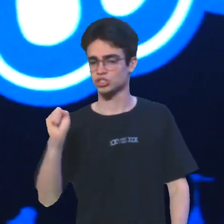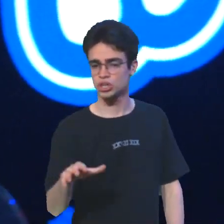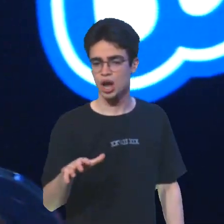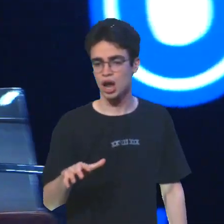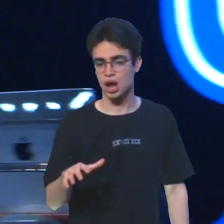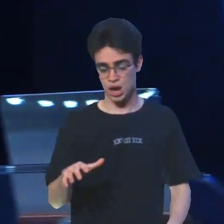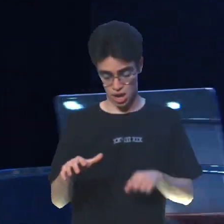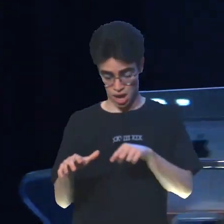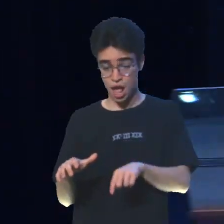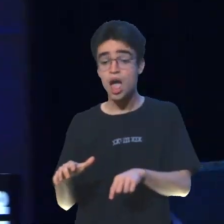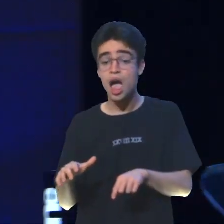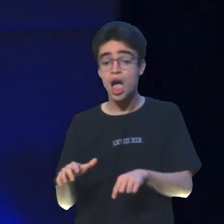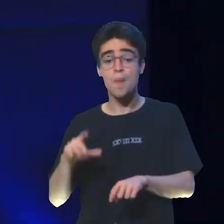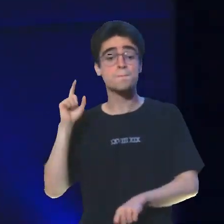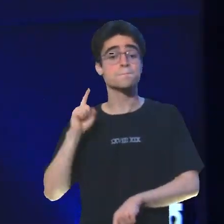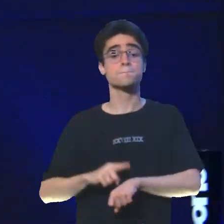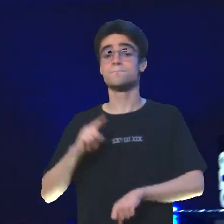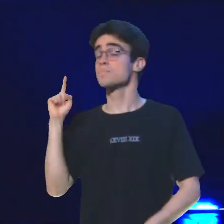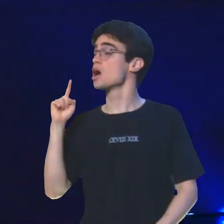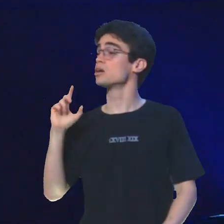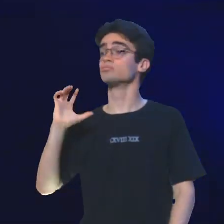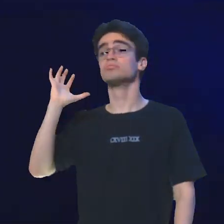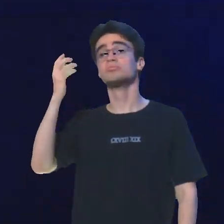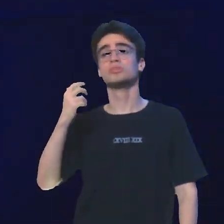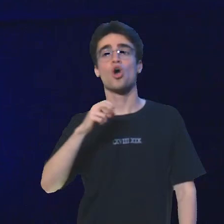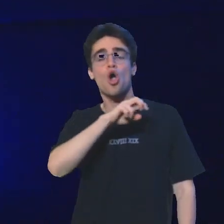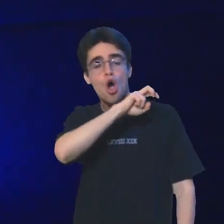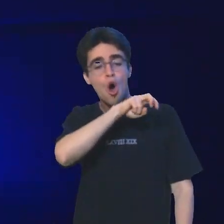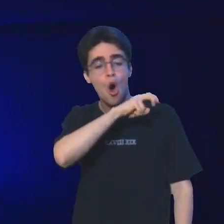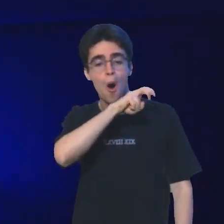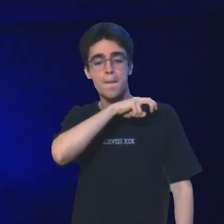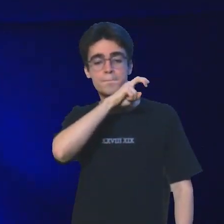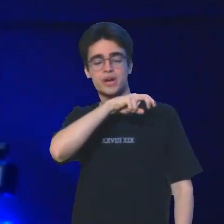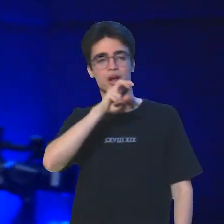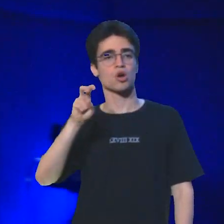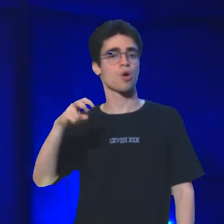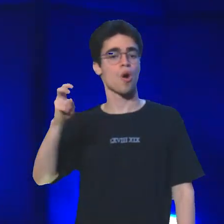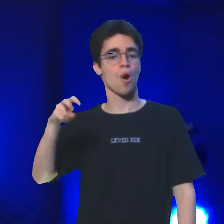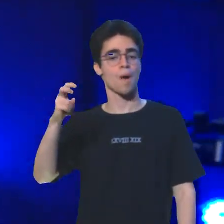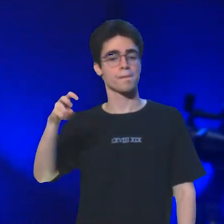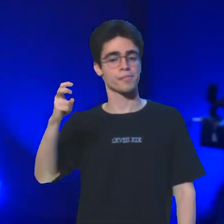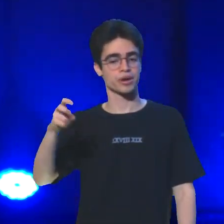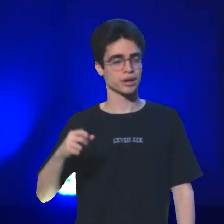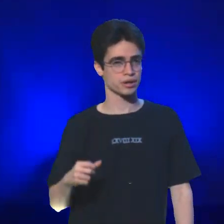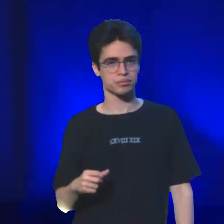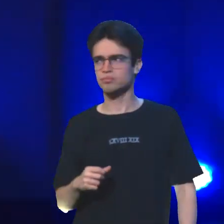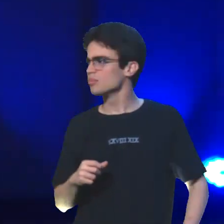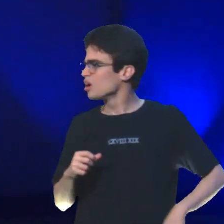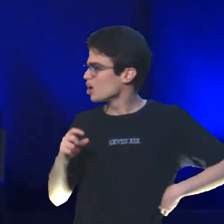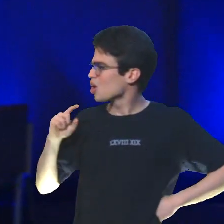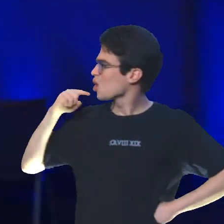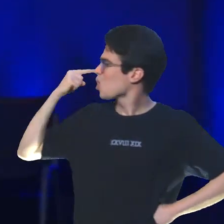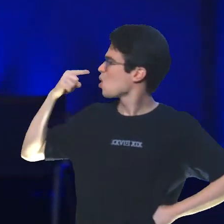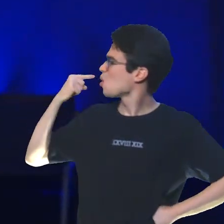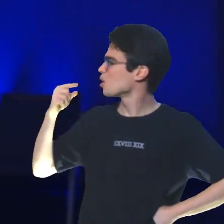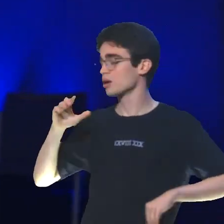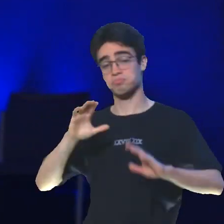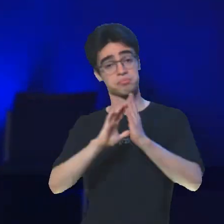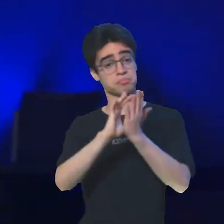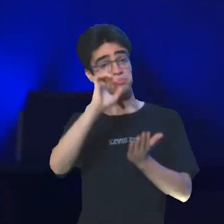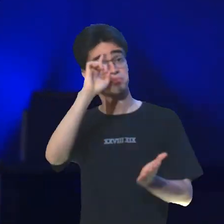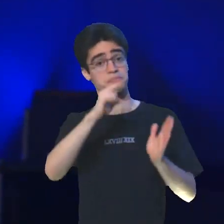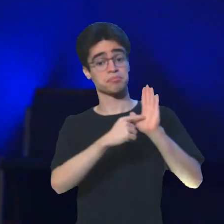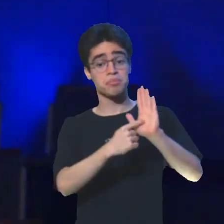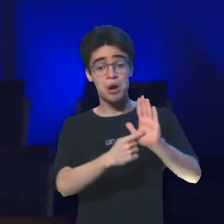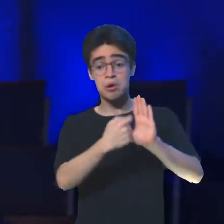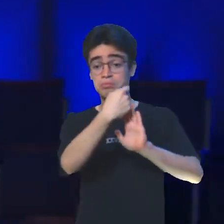esse cajado instantaneamente se transforma numa cobra. Parece loucura, mas está escrito na Bíblia. E se